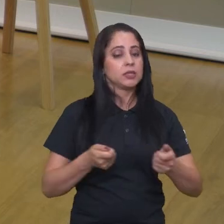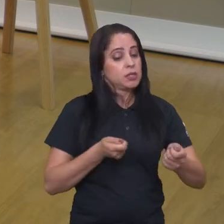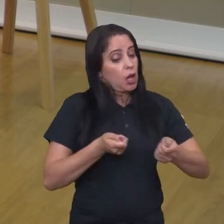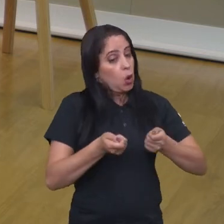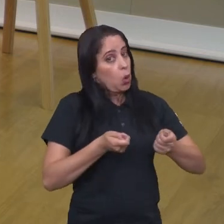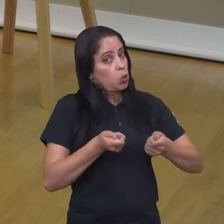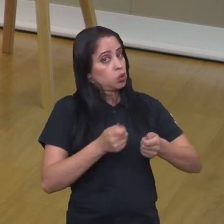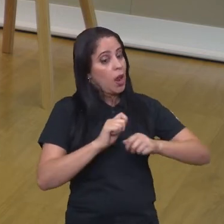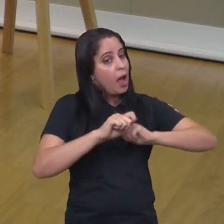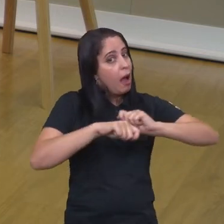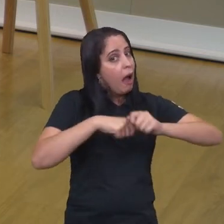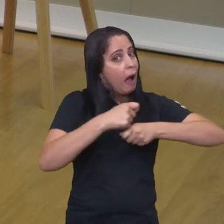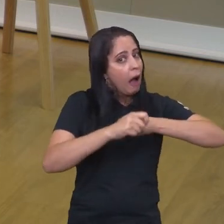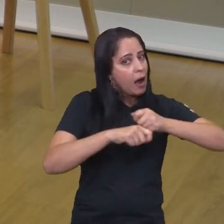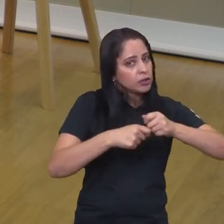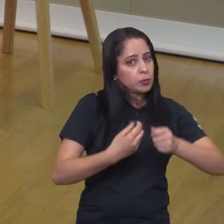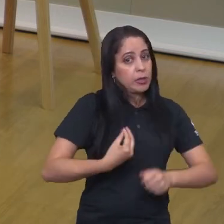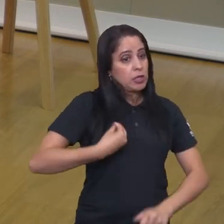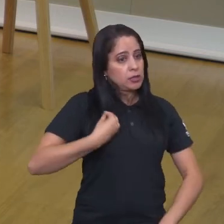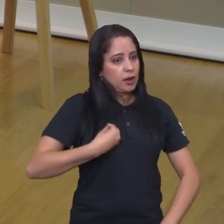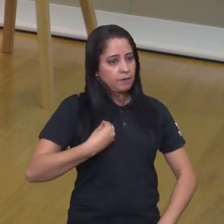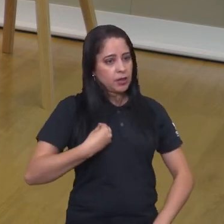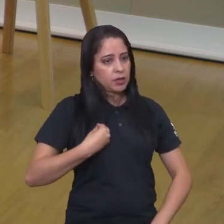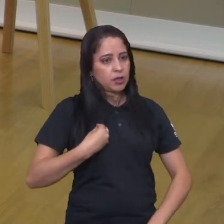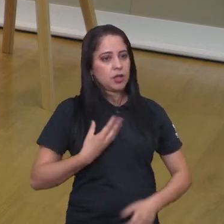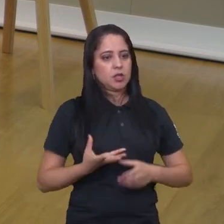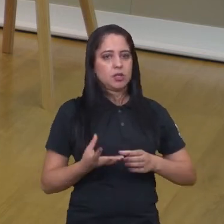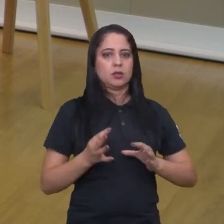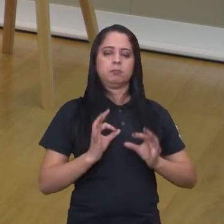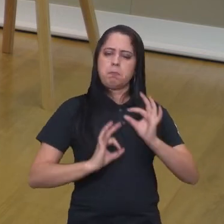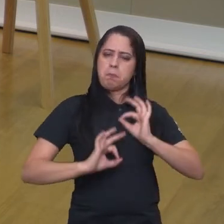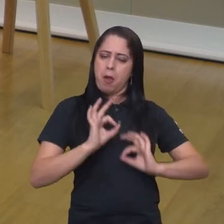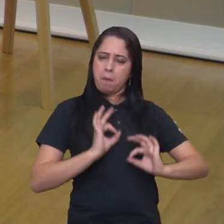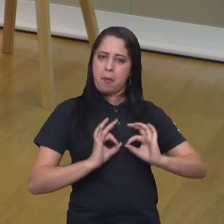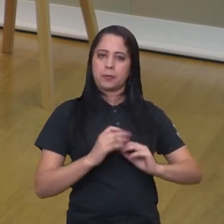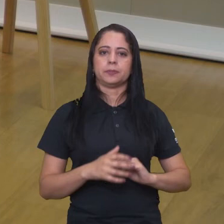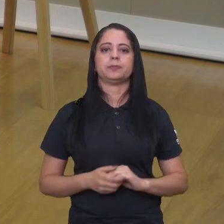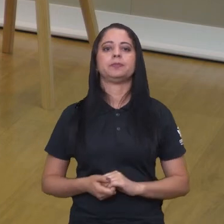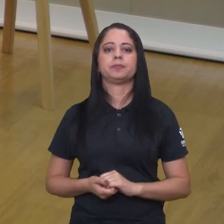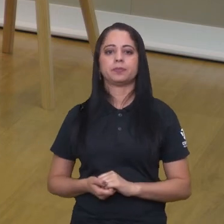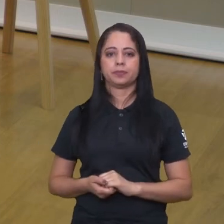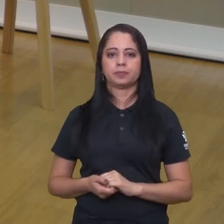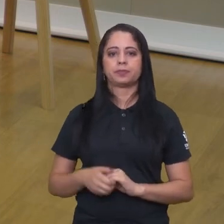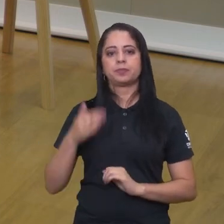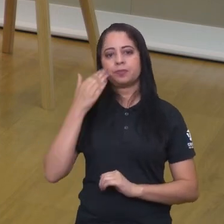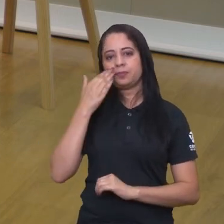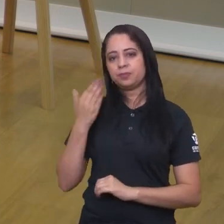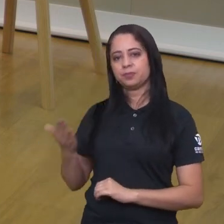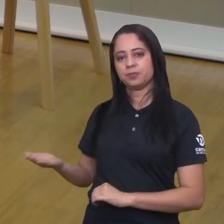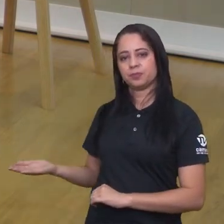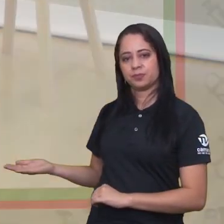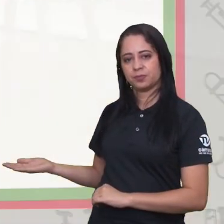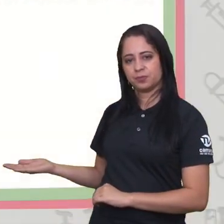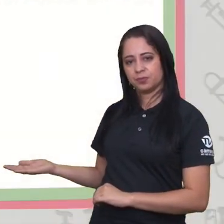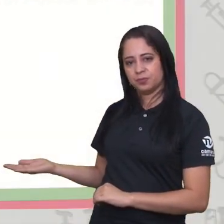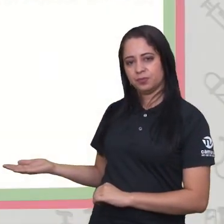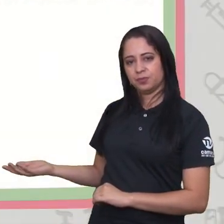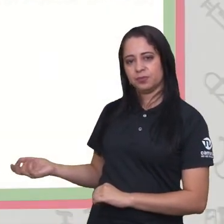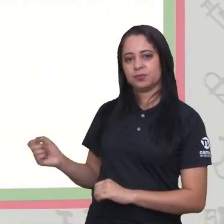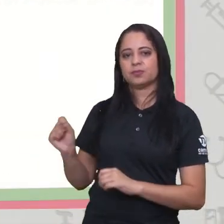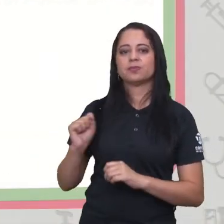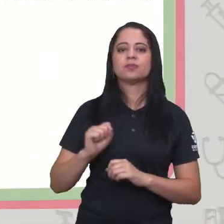administrar e não esconder. Não, exatamente, é saber lidar, né? Saber é autorregulação. Ótimo, vamos para o próximo. O conceito de